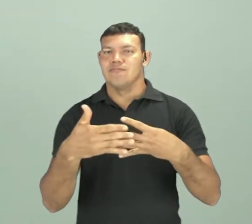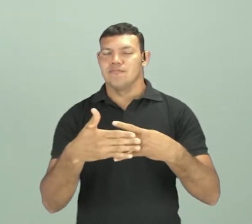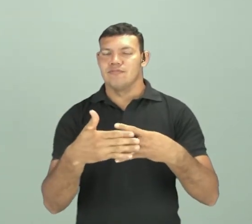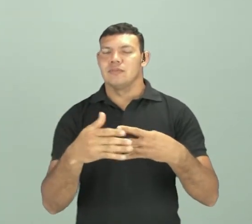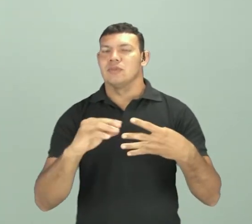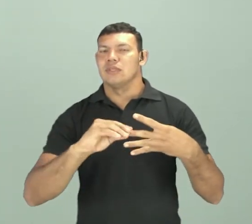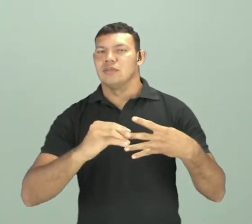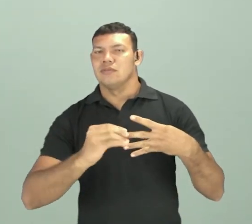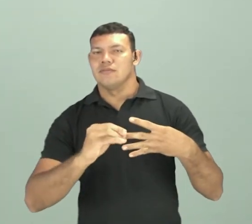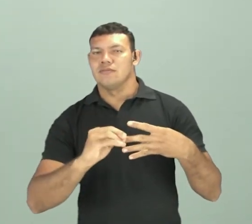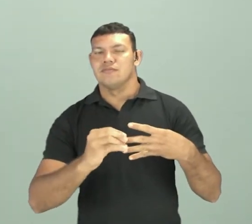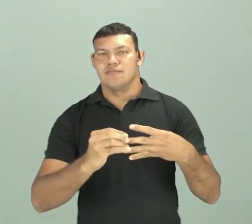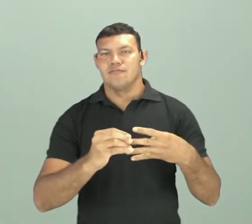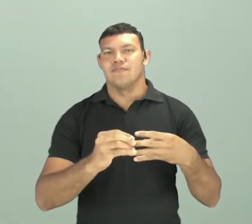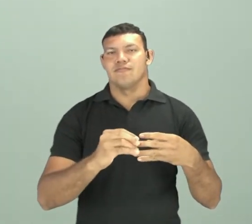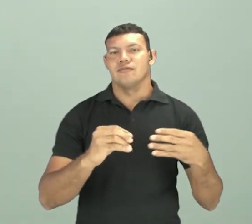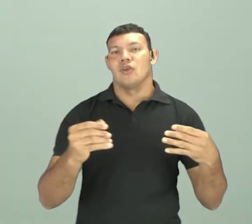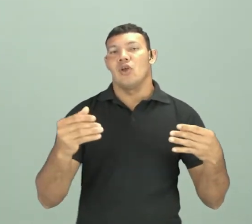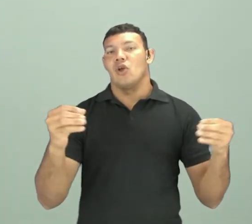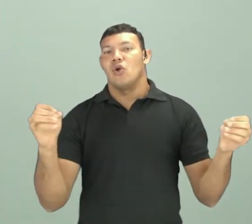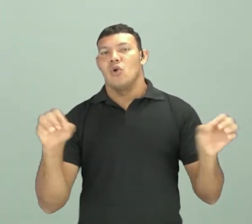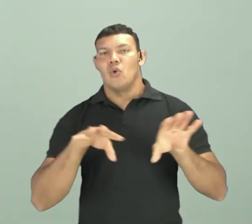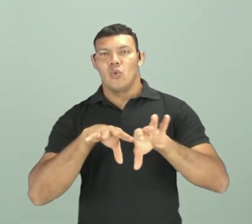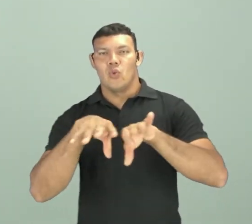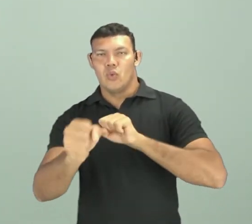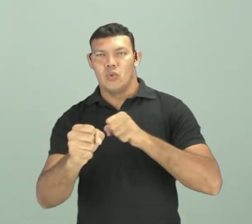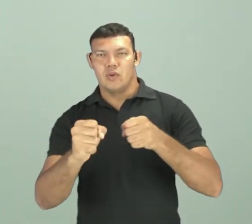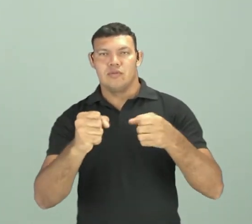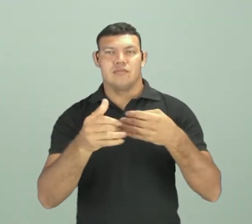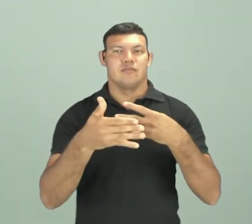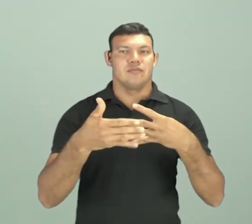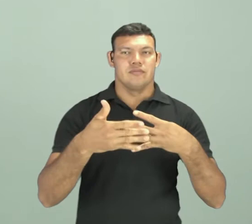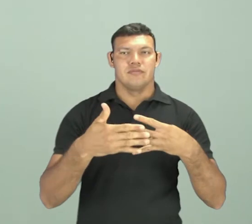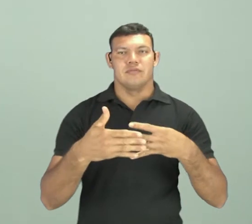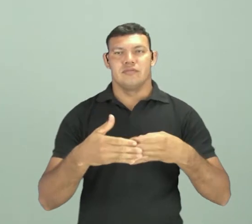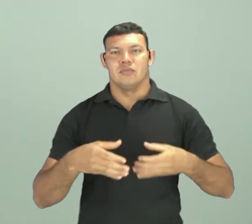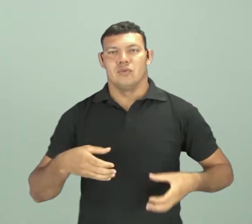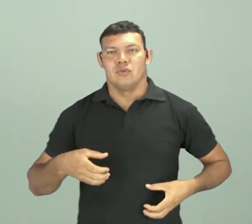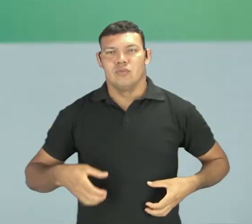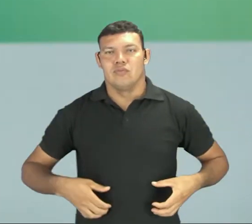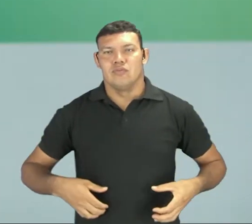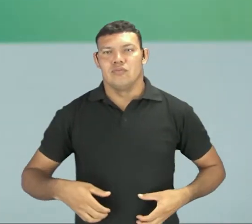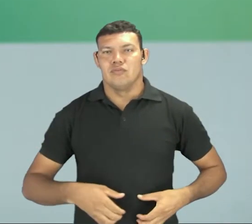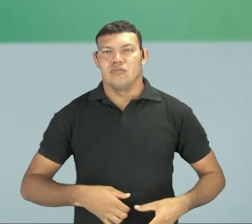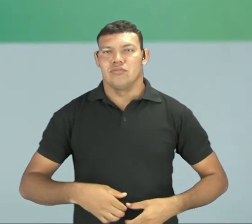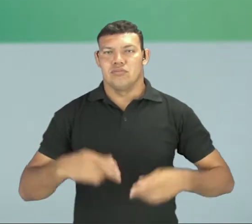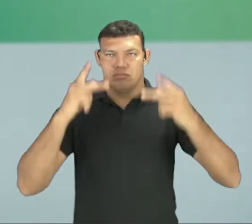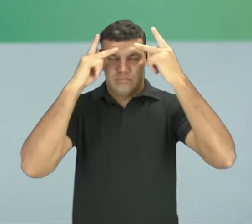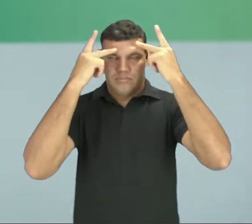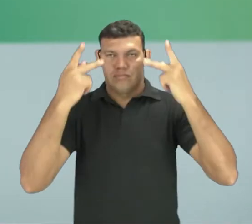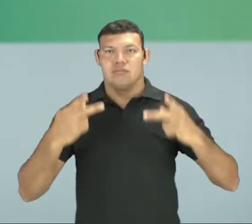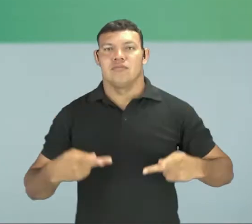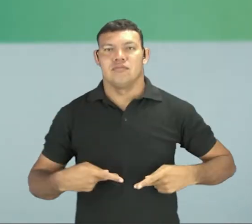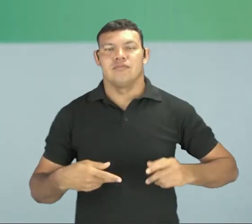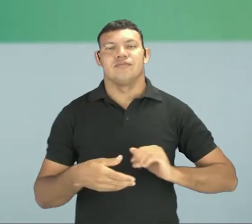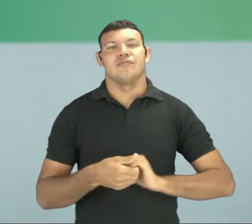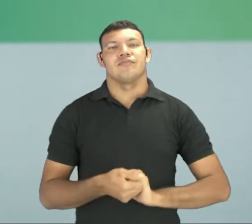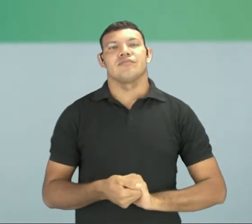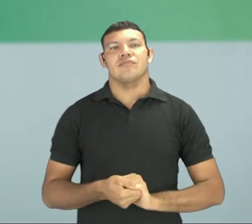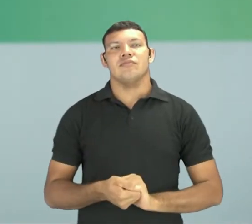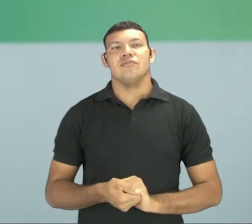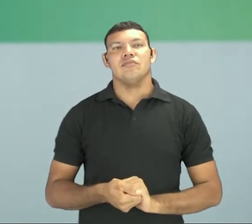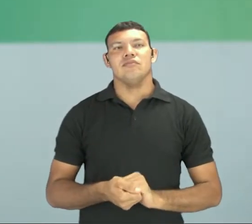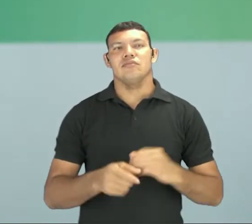juntas, formando os nossos tecidos, formando os nossos órgãos, formando o ser humano, um ser.